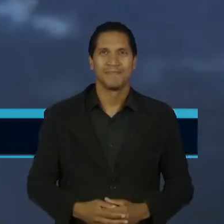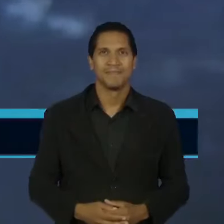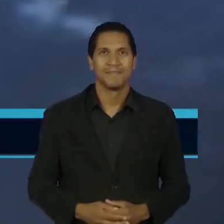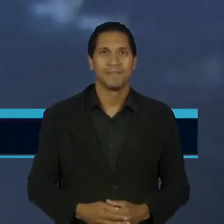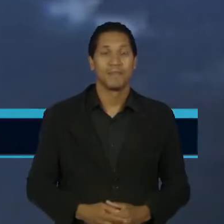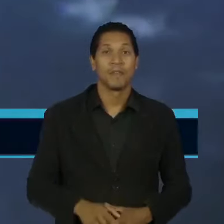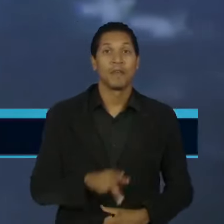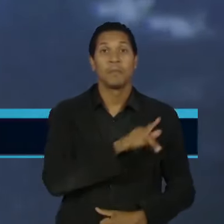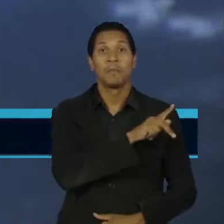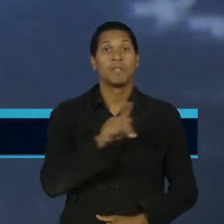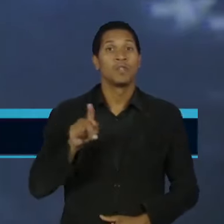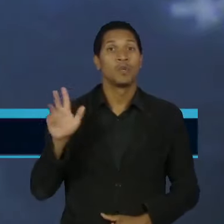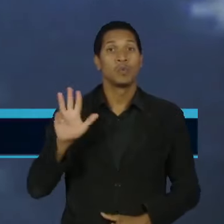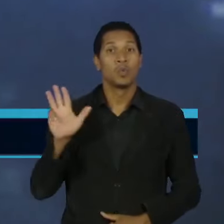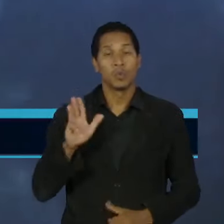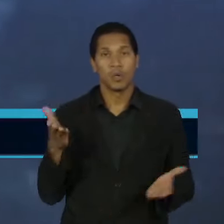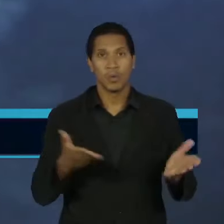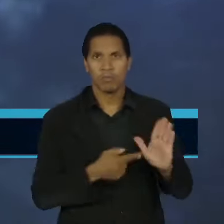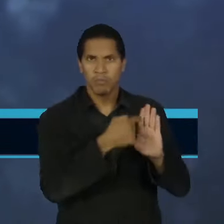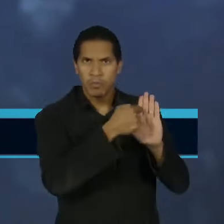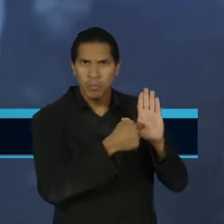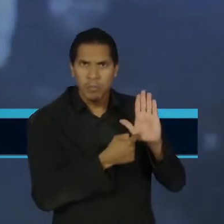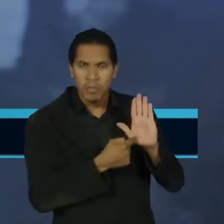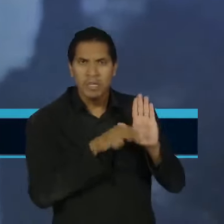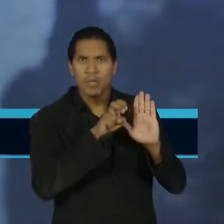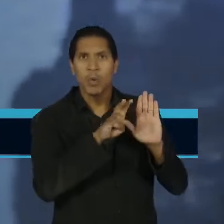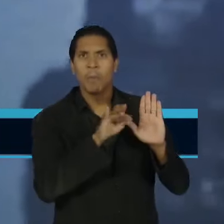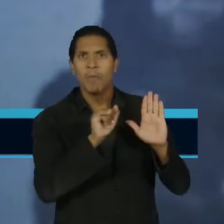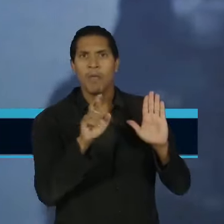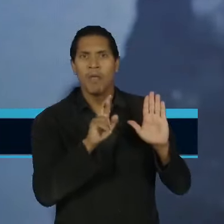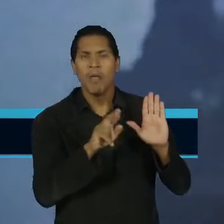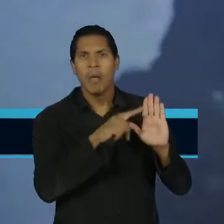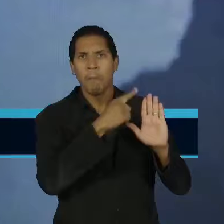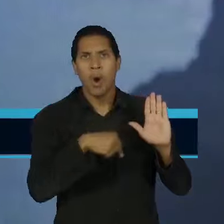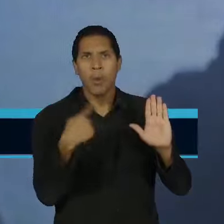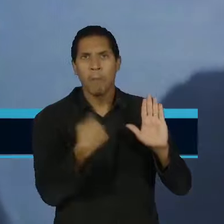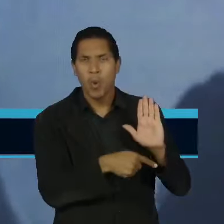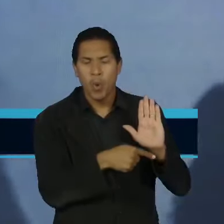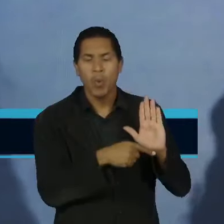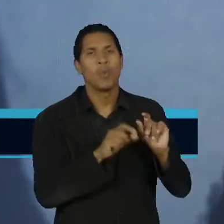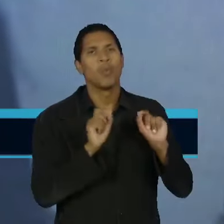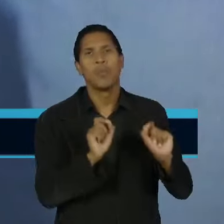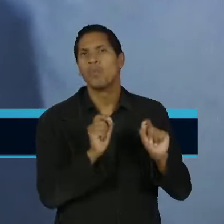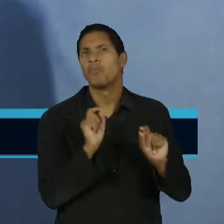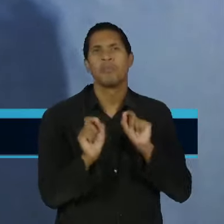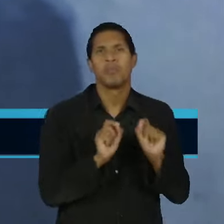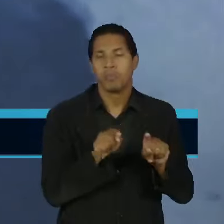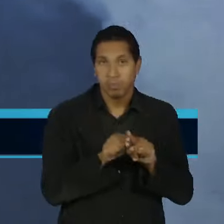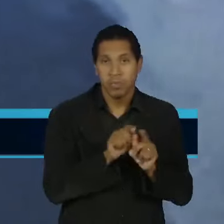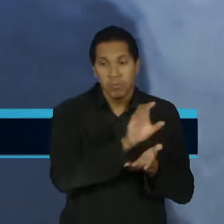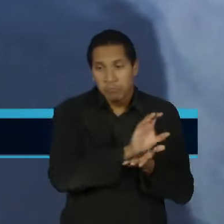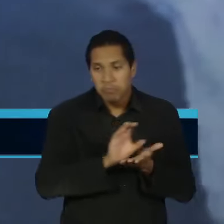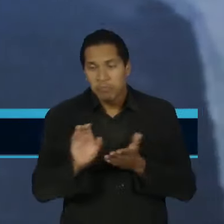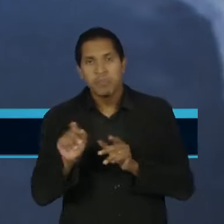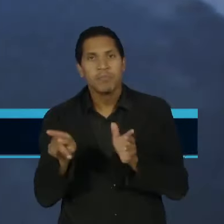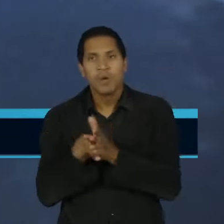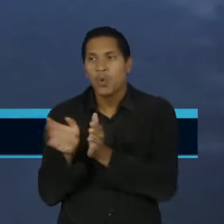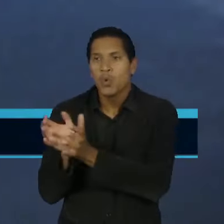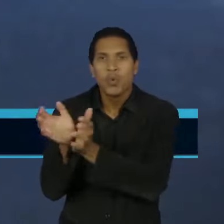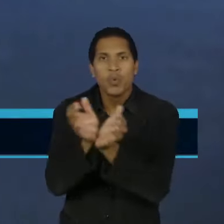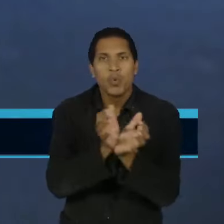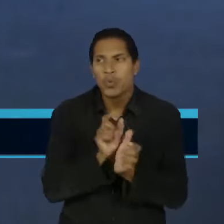O presidente Lula vetou hoje a transferência de mais de 5 bilhões de reais do orçamento público que iriam para emendas de